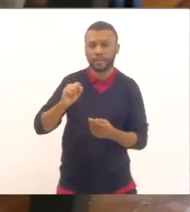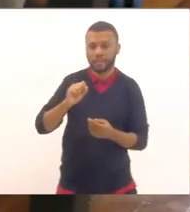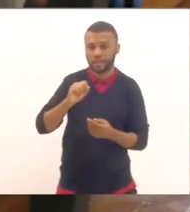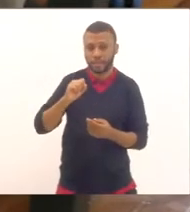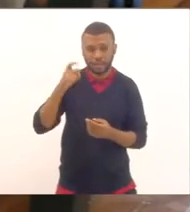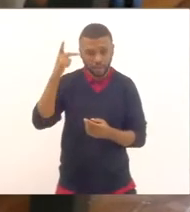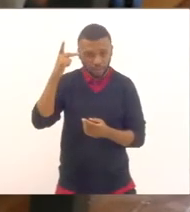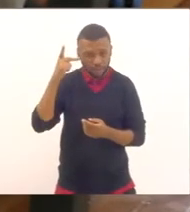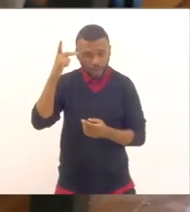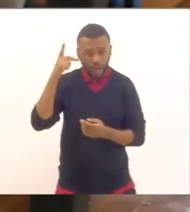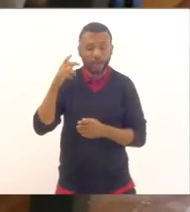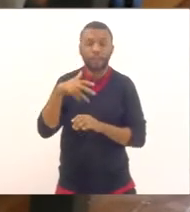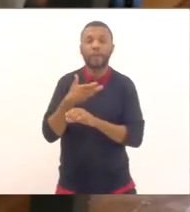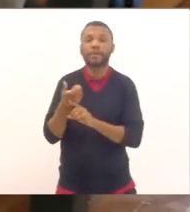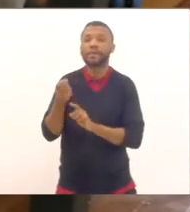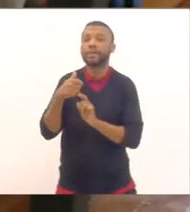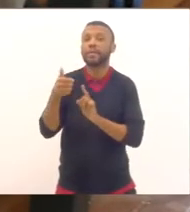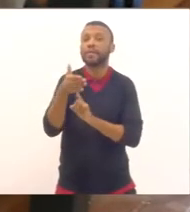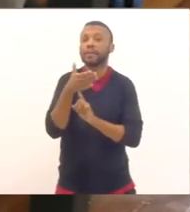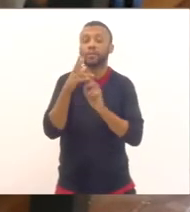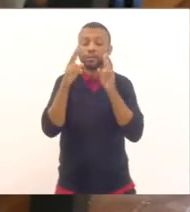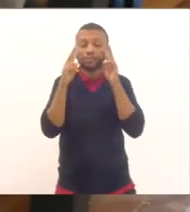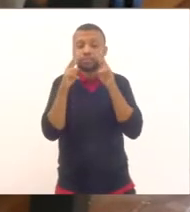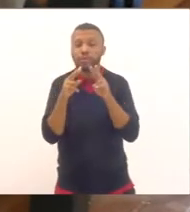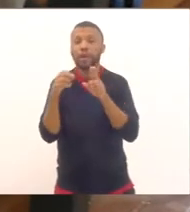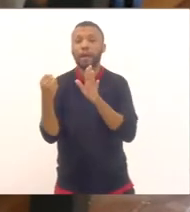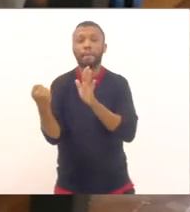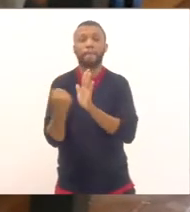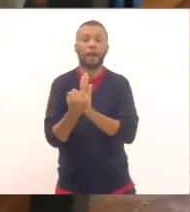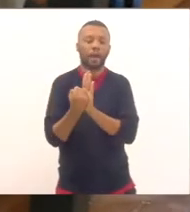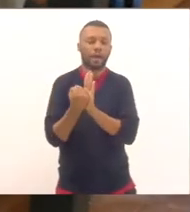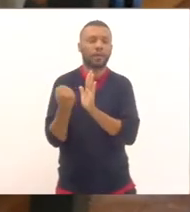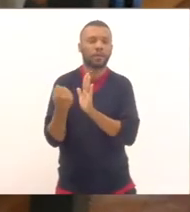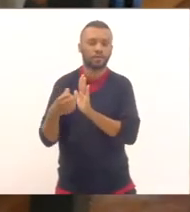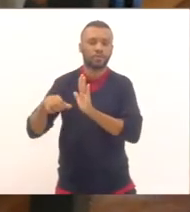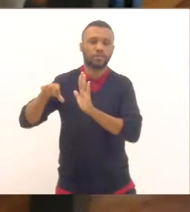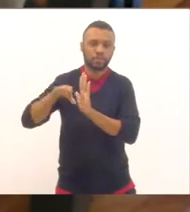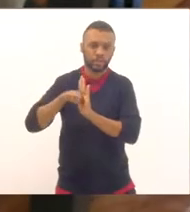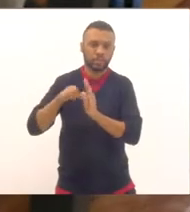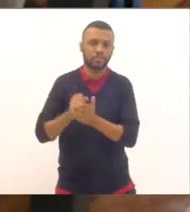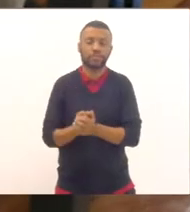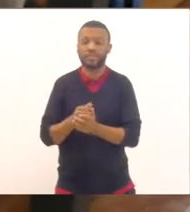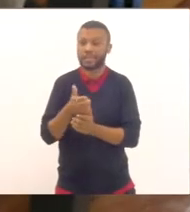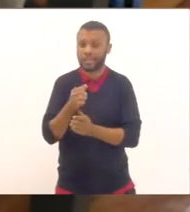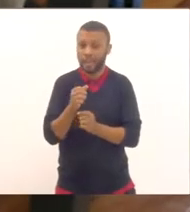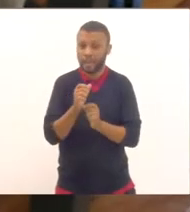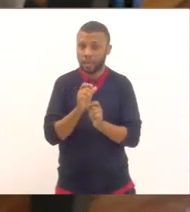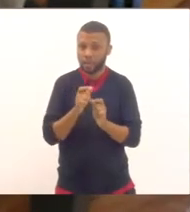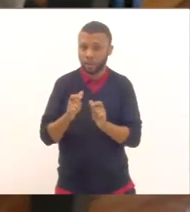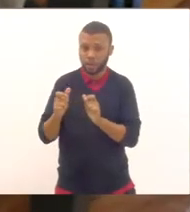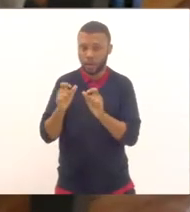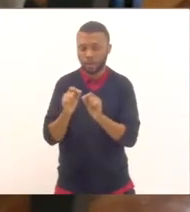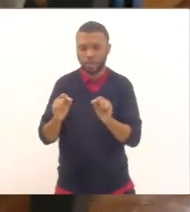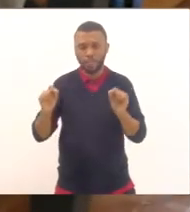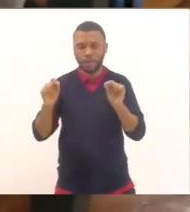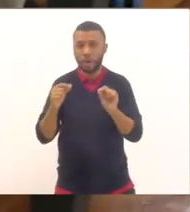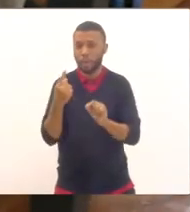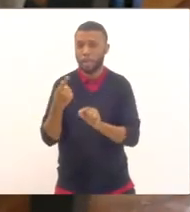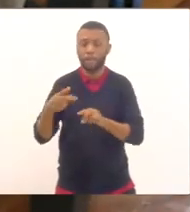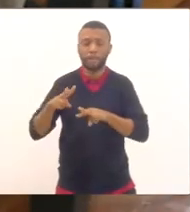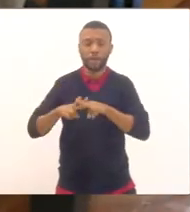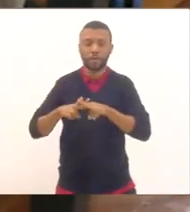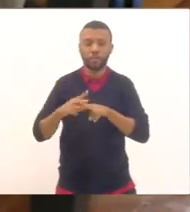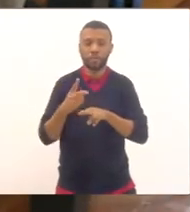tudo levando em consideração a mancha criminal dez locais um presa fizemos uma última agora semana